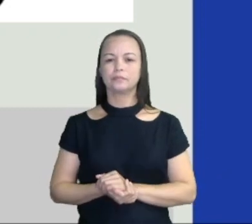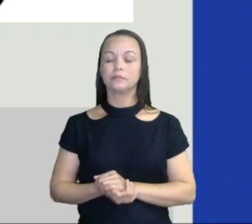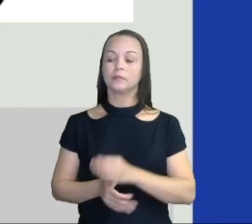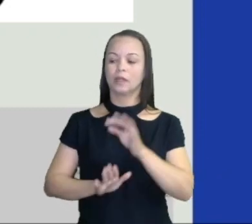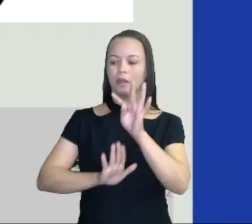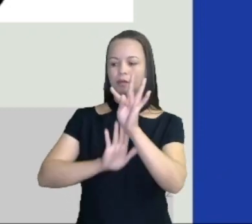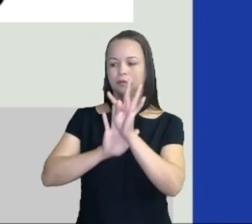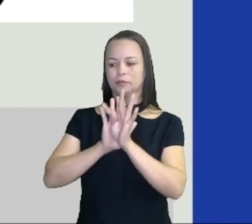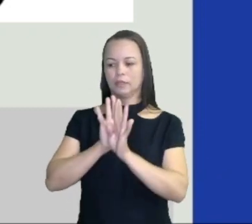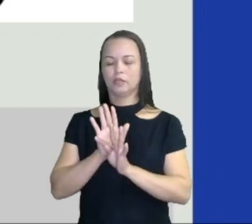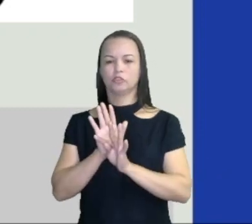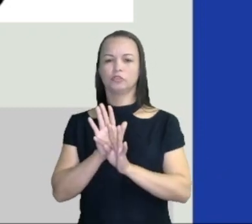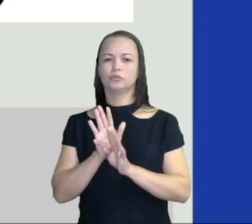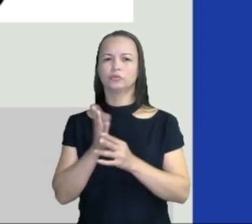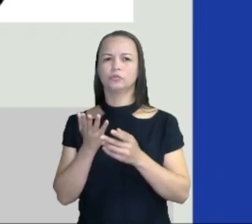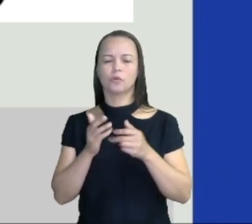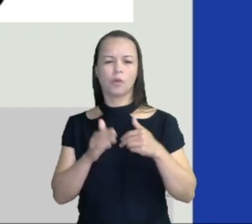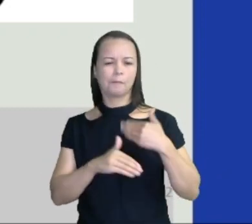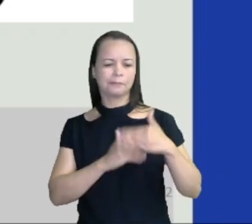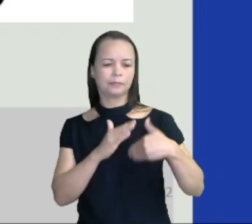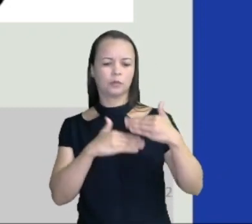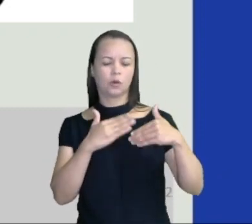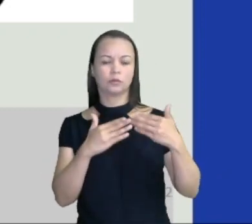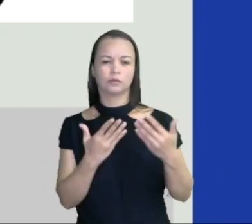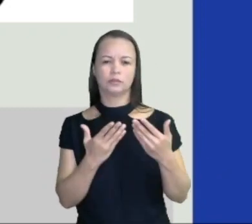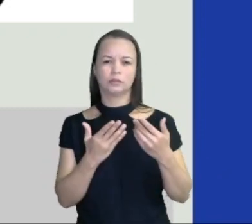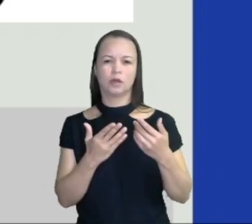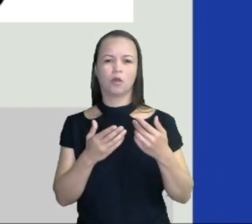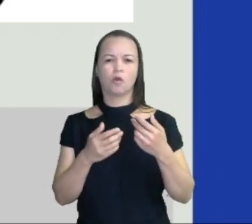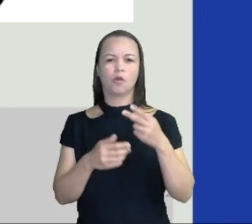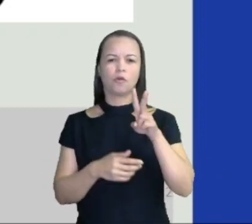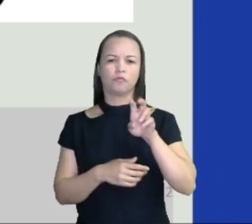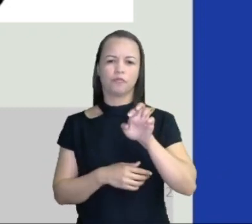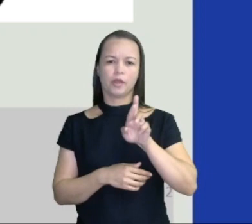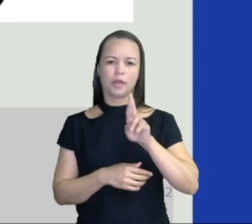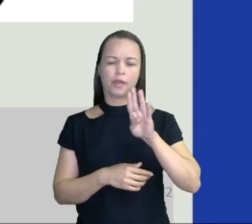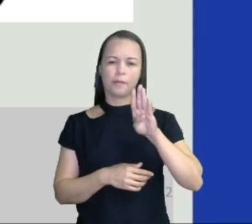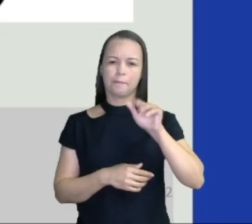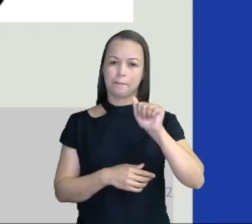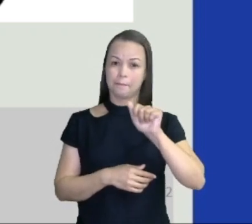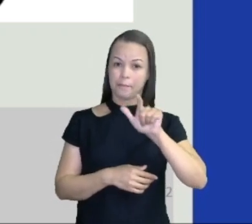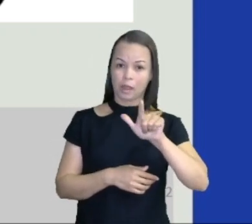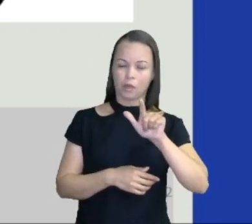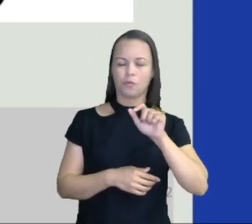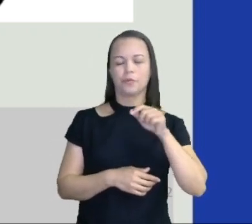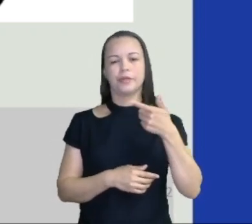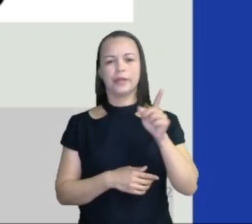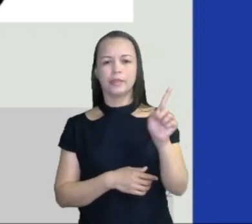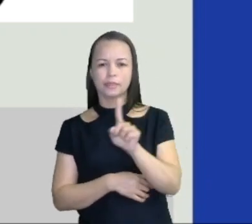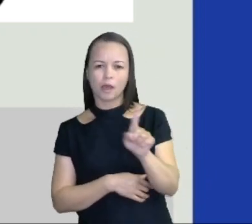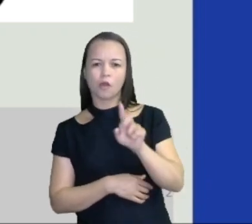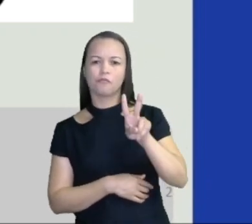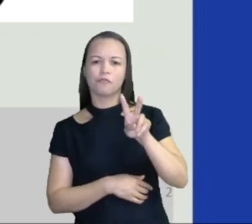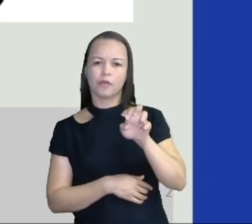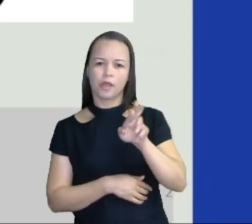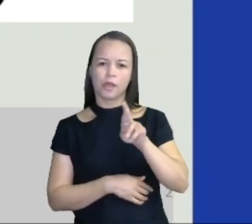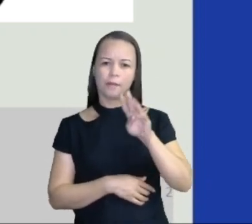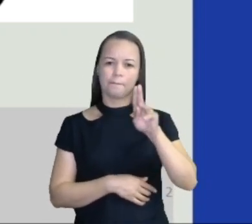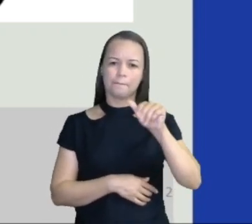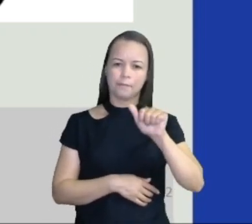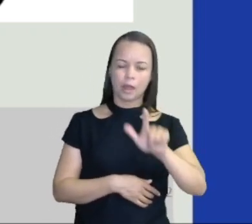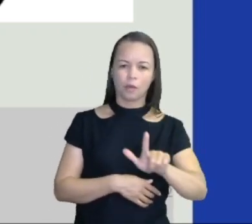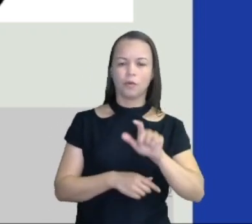Texto é uma produção verbal e não verbal que se